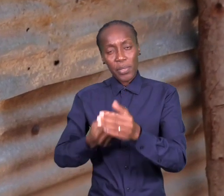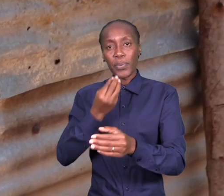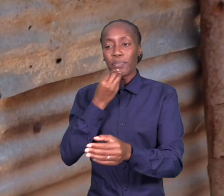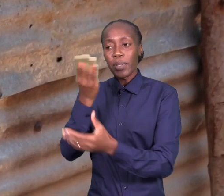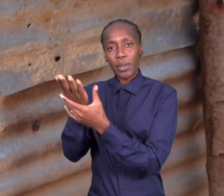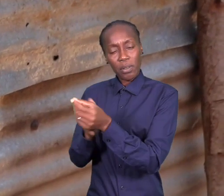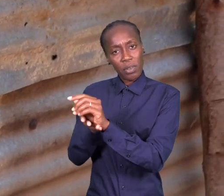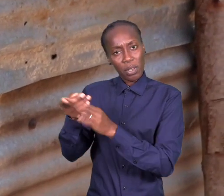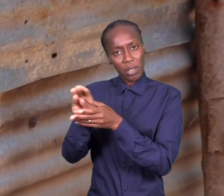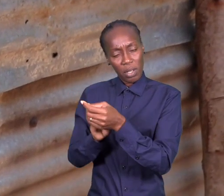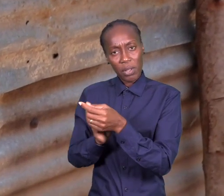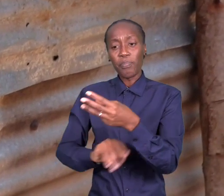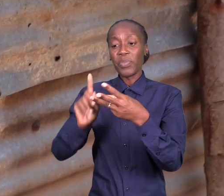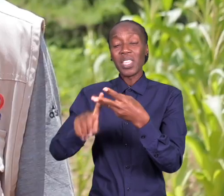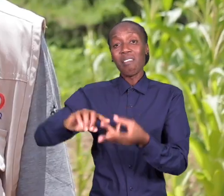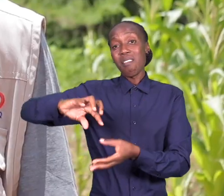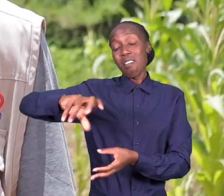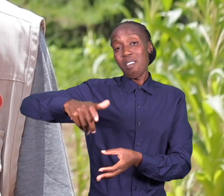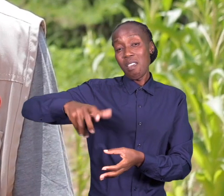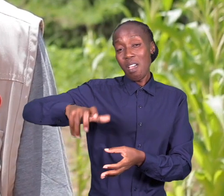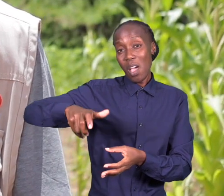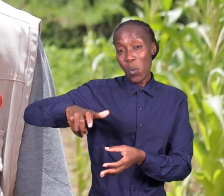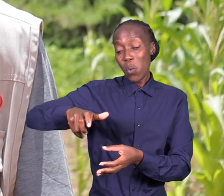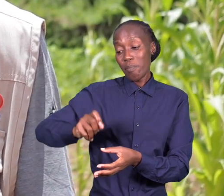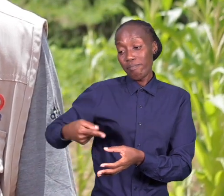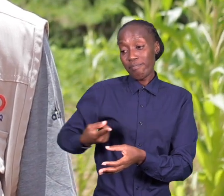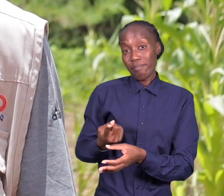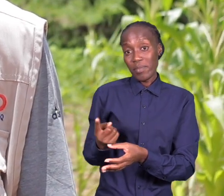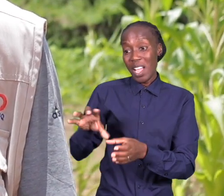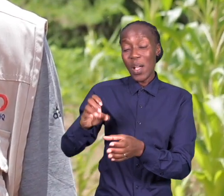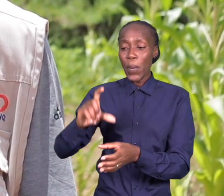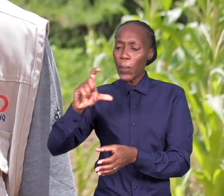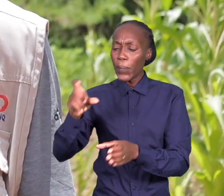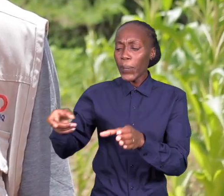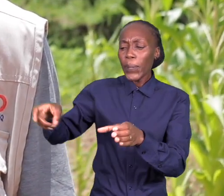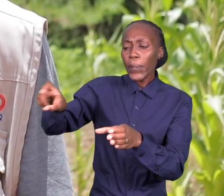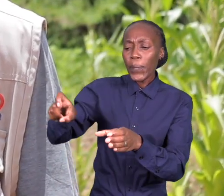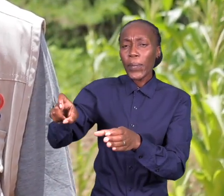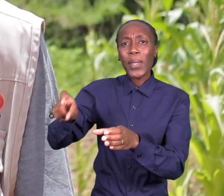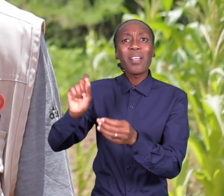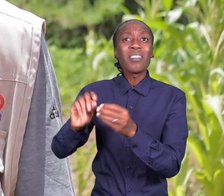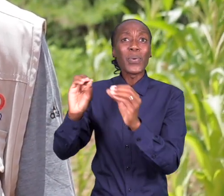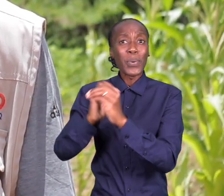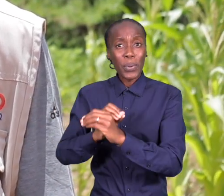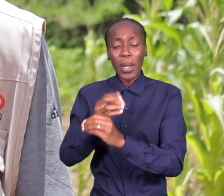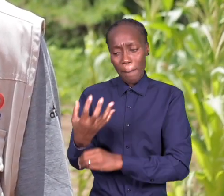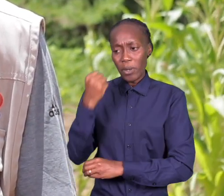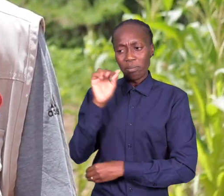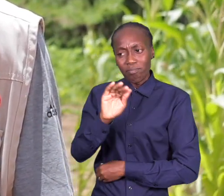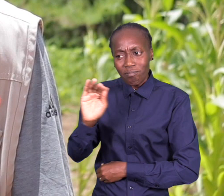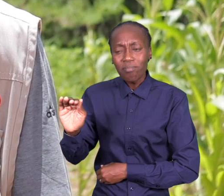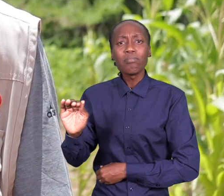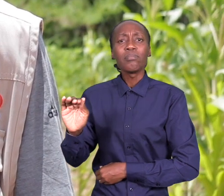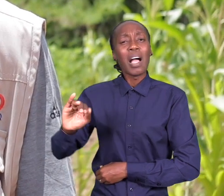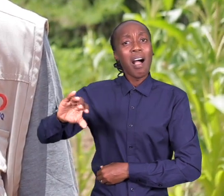de terminar também lavar as mãos. E tratar também água. Supomos que não temos certeza, mas